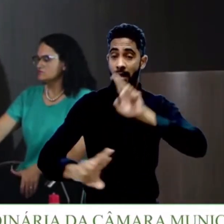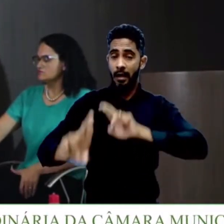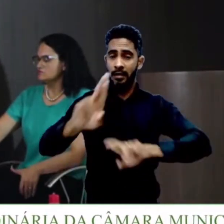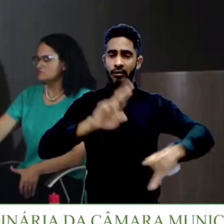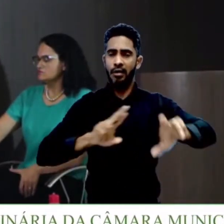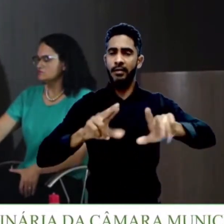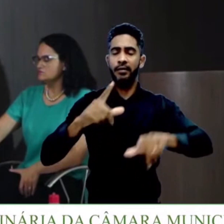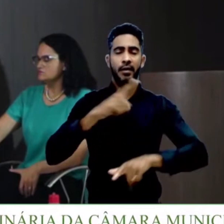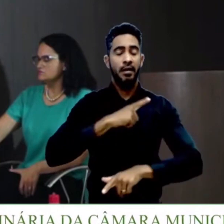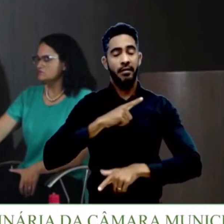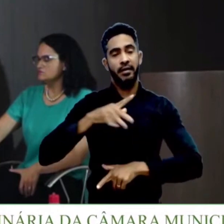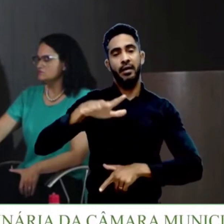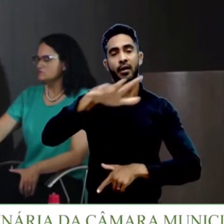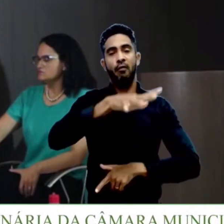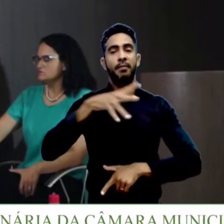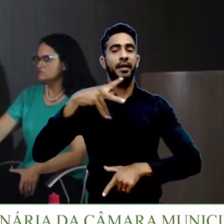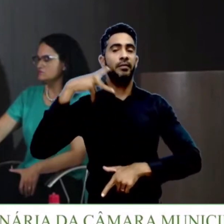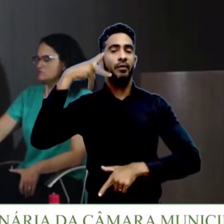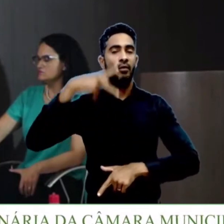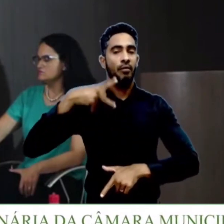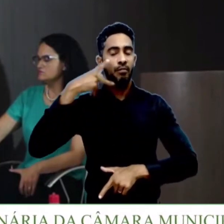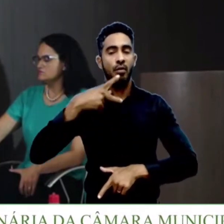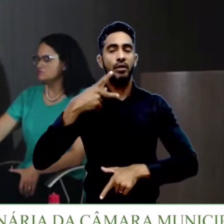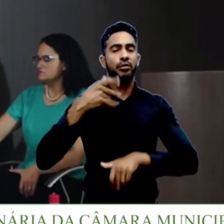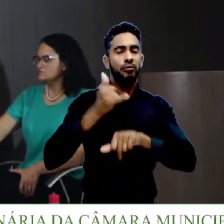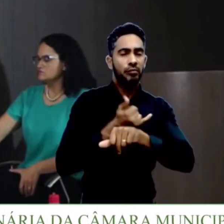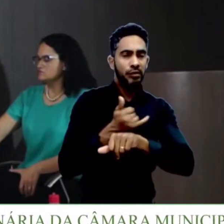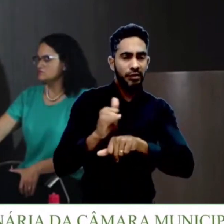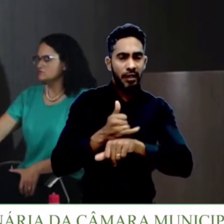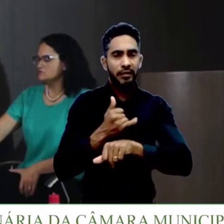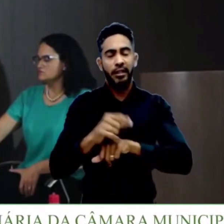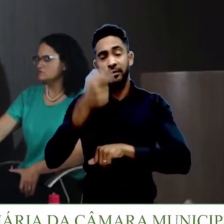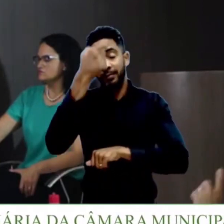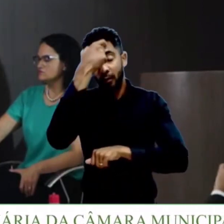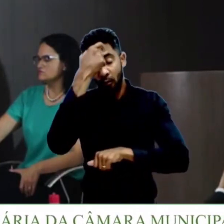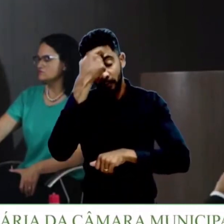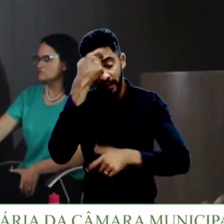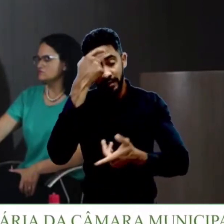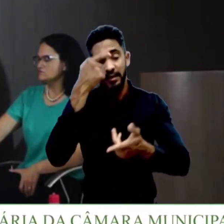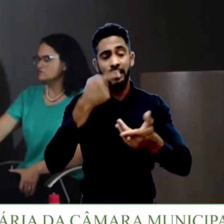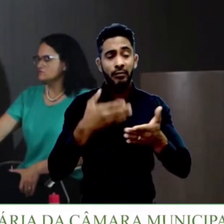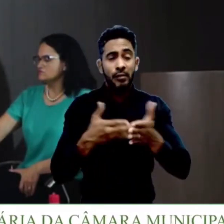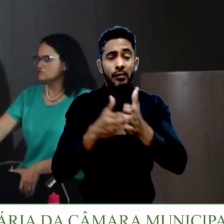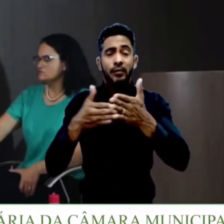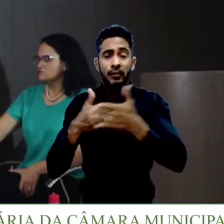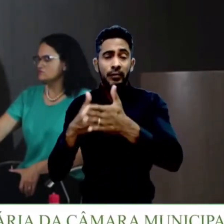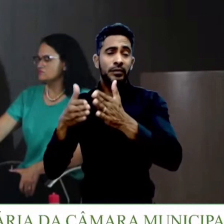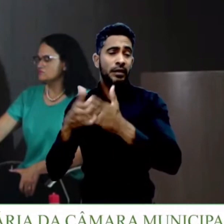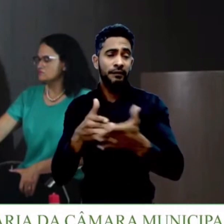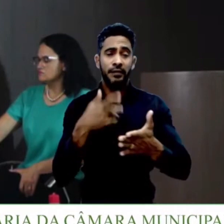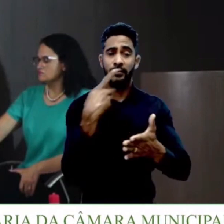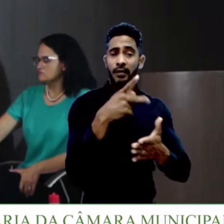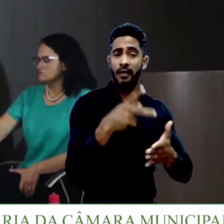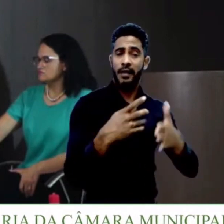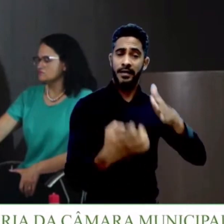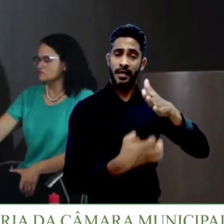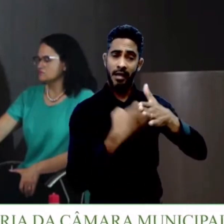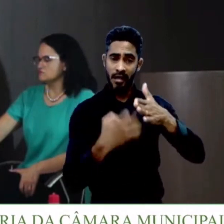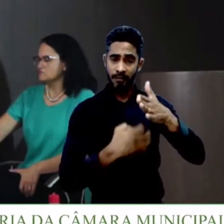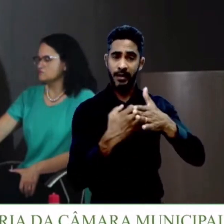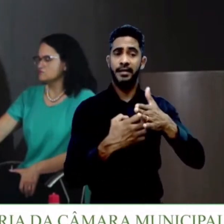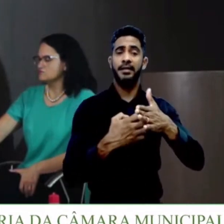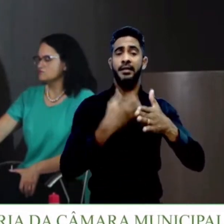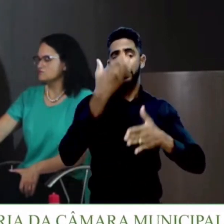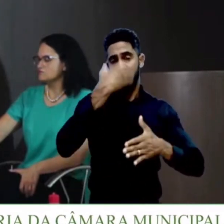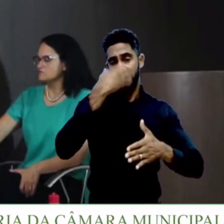e promover um ambiente político e estratégico para a compreensão dos desafios e do potencial dessa fruticultura que nós temos